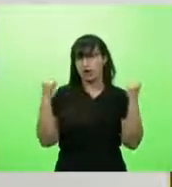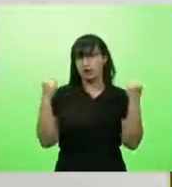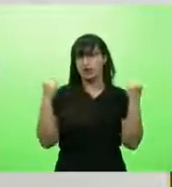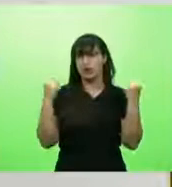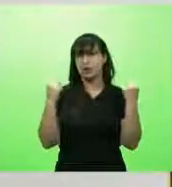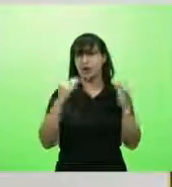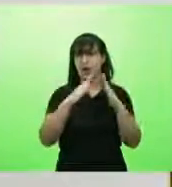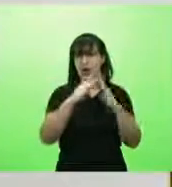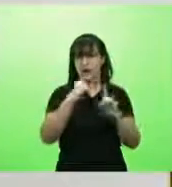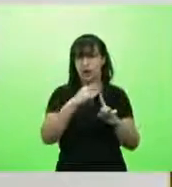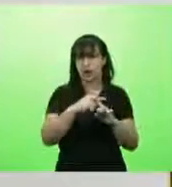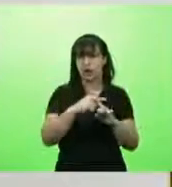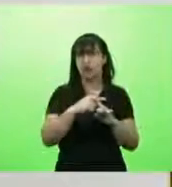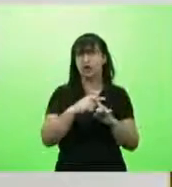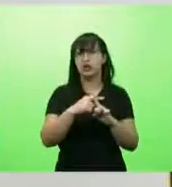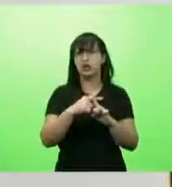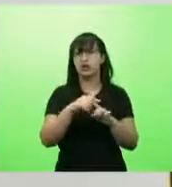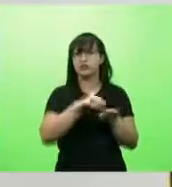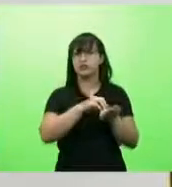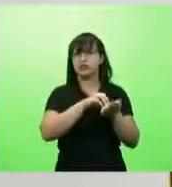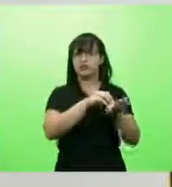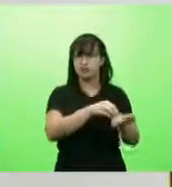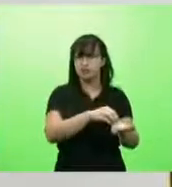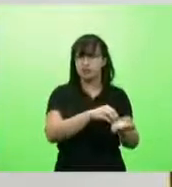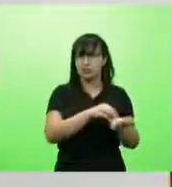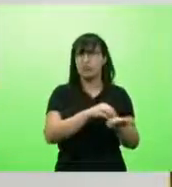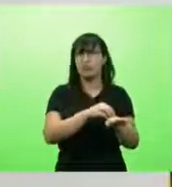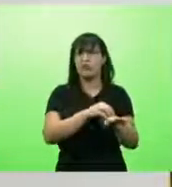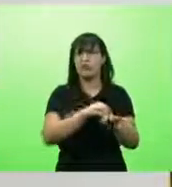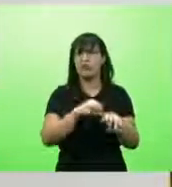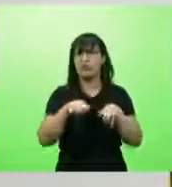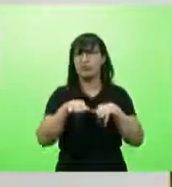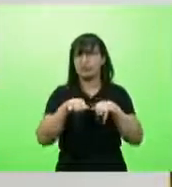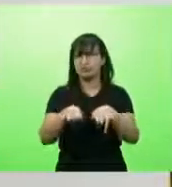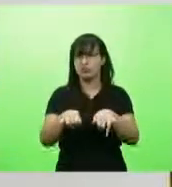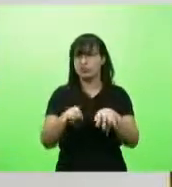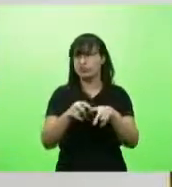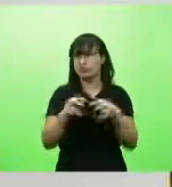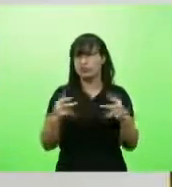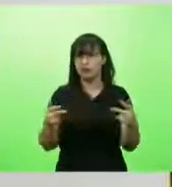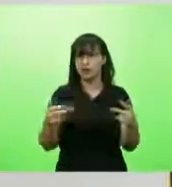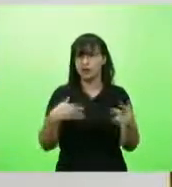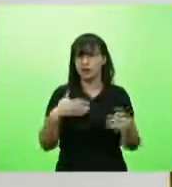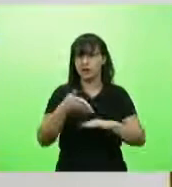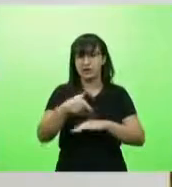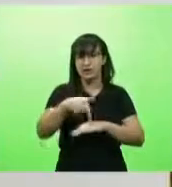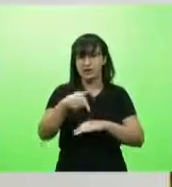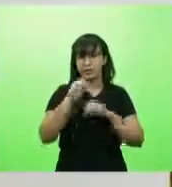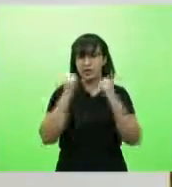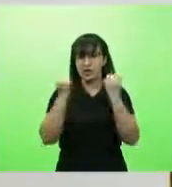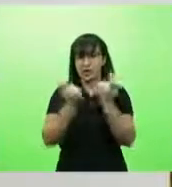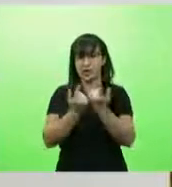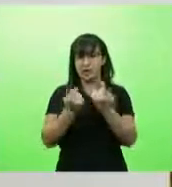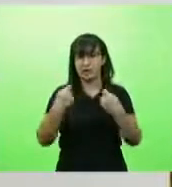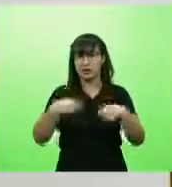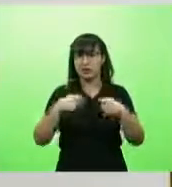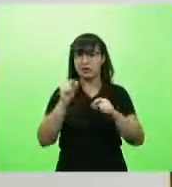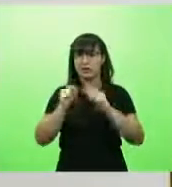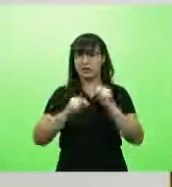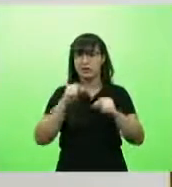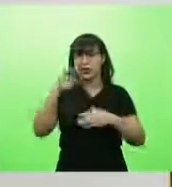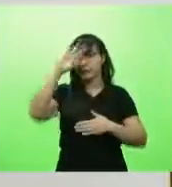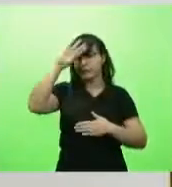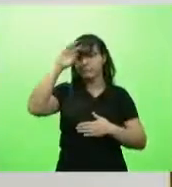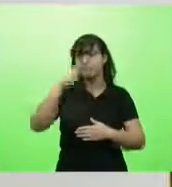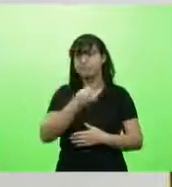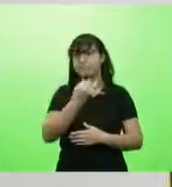igreja, comércio, transporte público, todos os lugares, nós aqui para entrarmos aqui temos que medir a pressão ali, temos que andar de